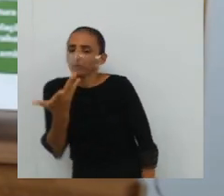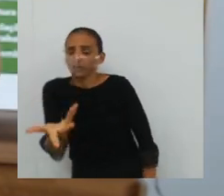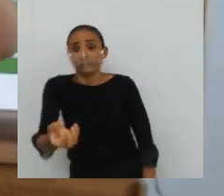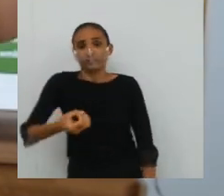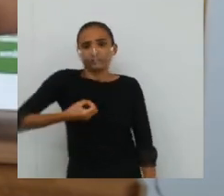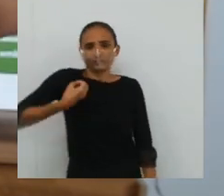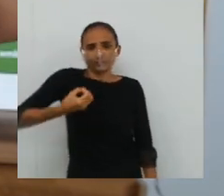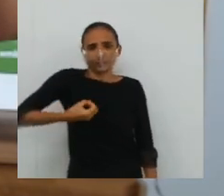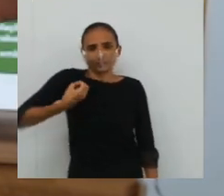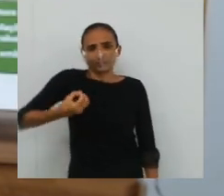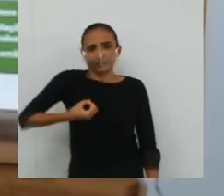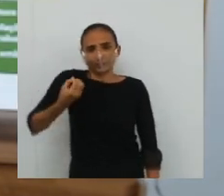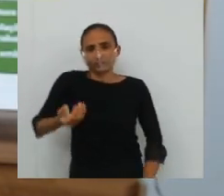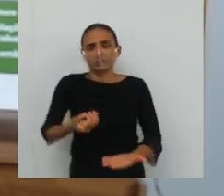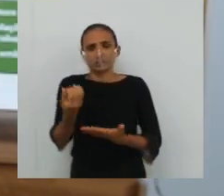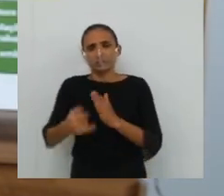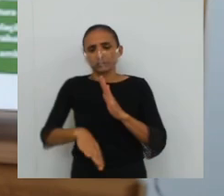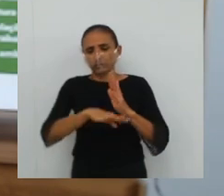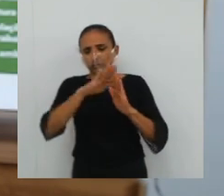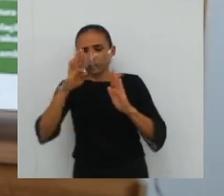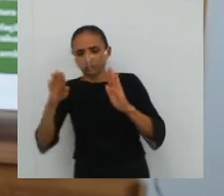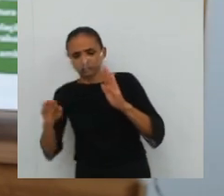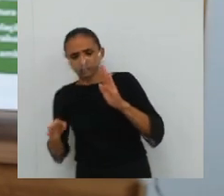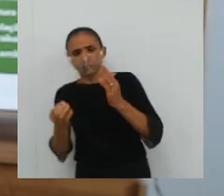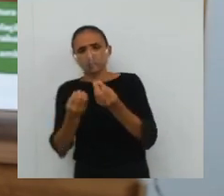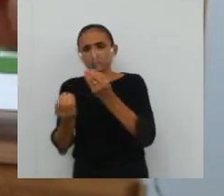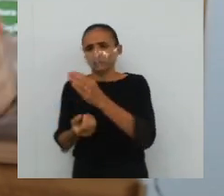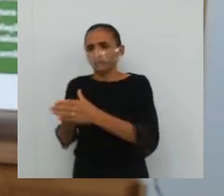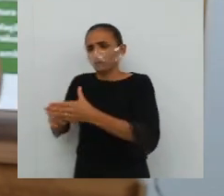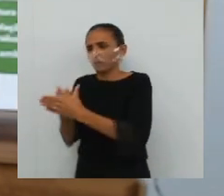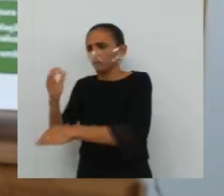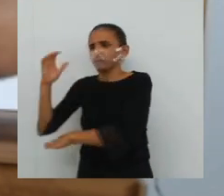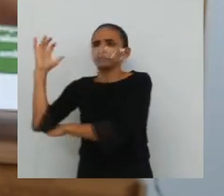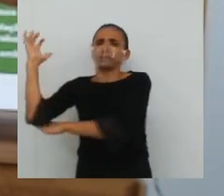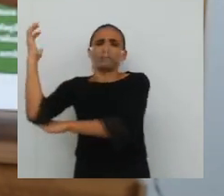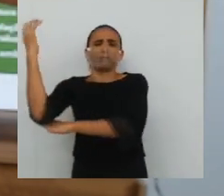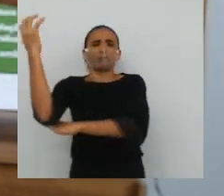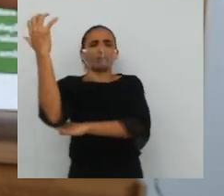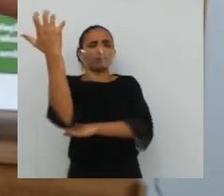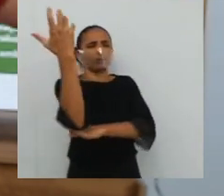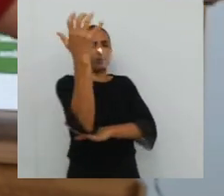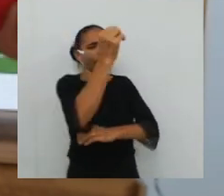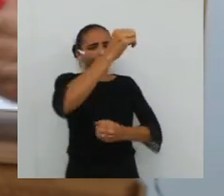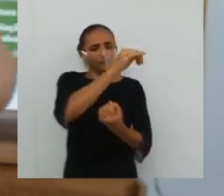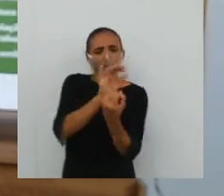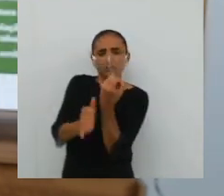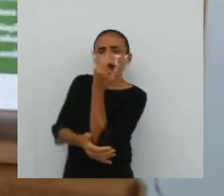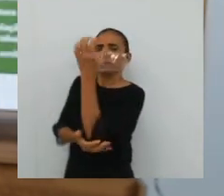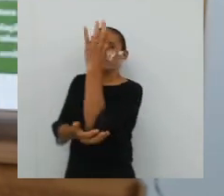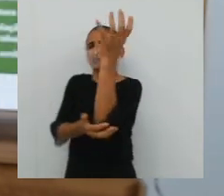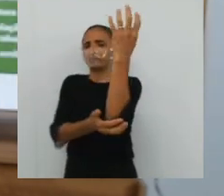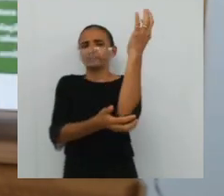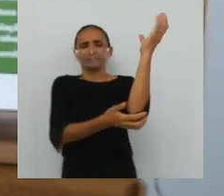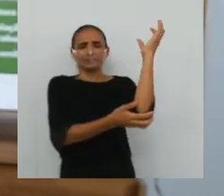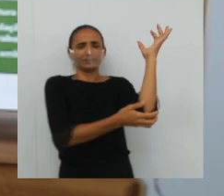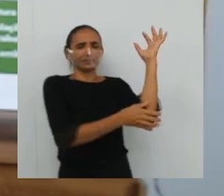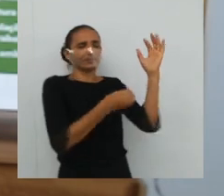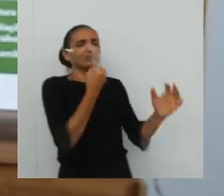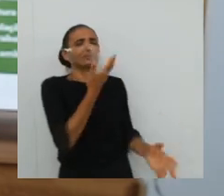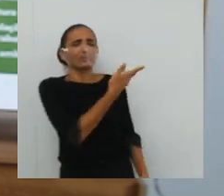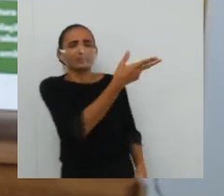e o nosso relevo, por não ser tão acidentado, não termos montanhas, né? Nós somos formados por planícies e planaltos.